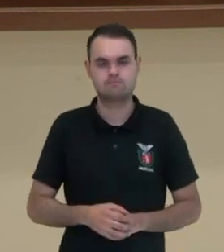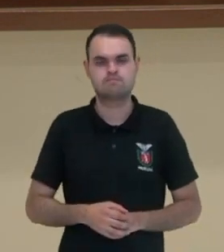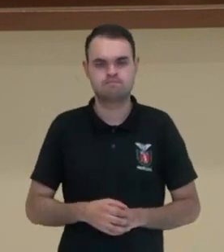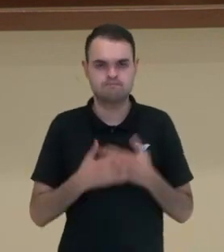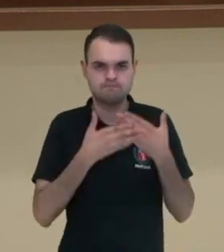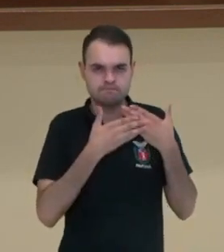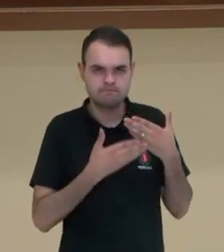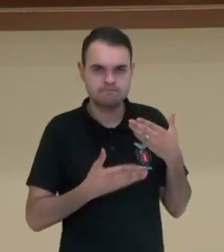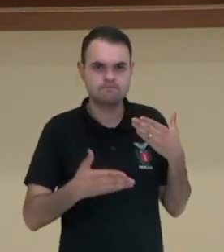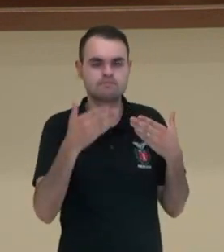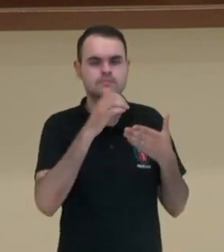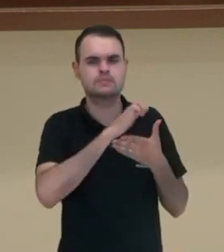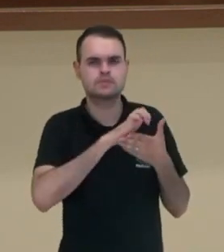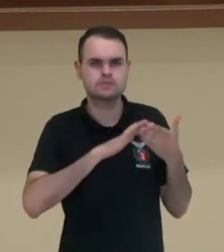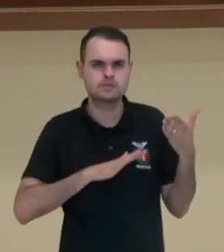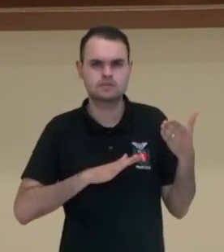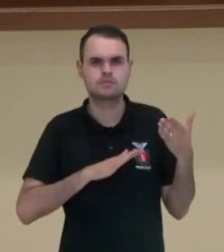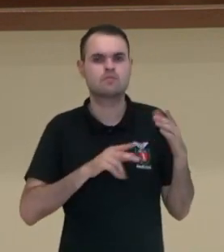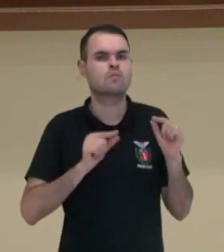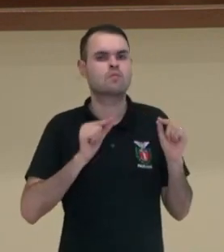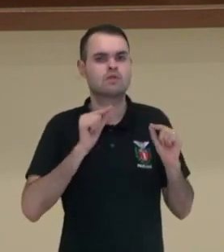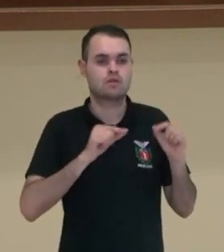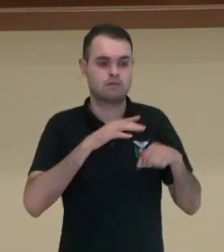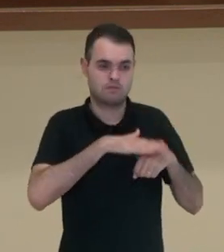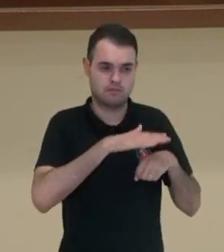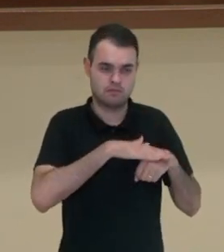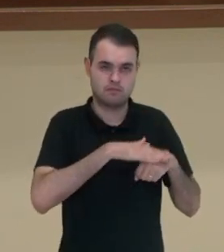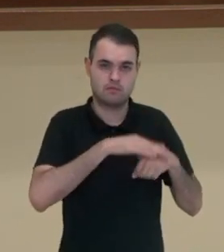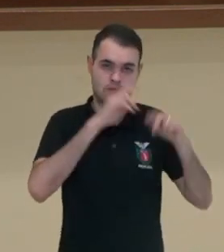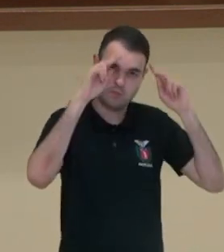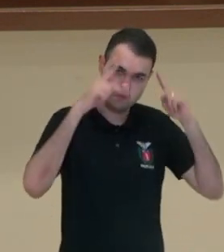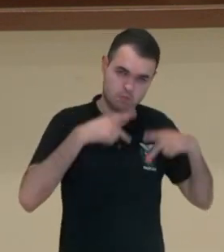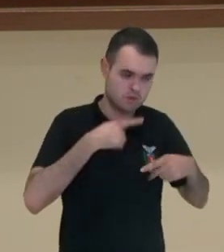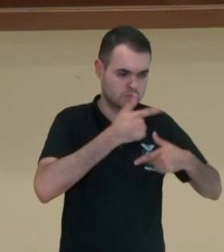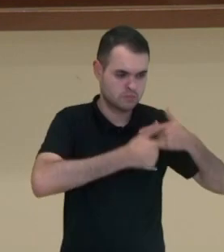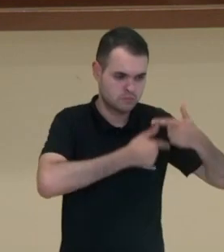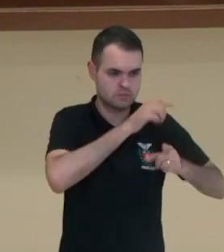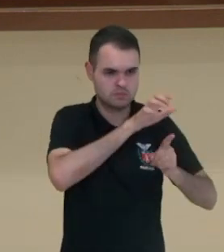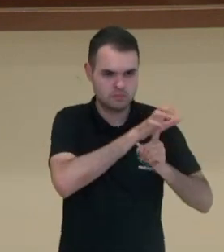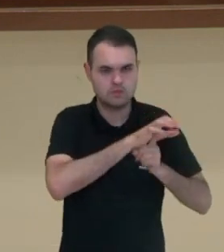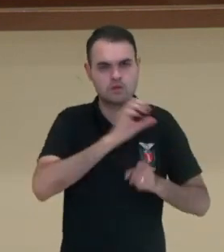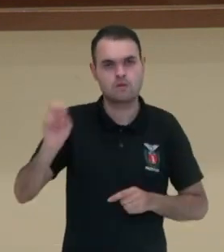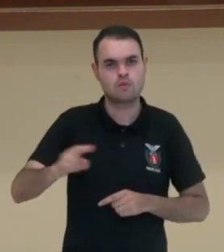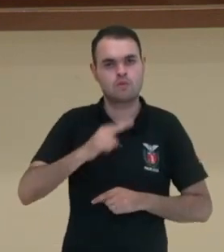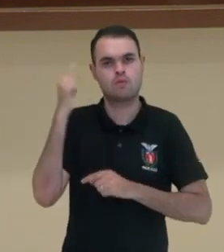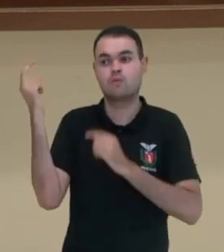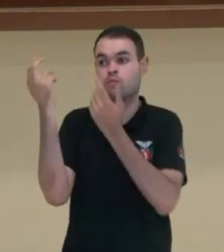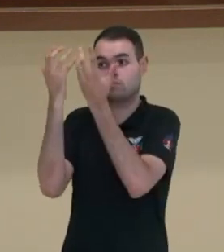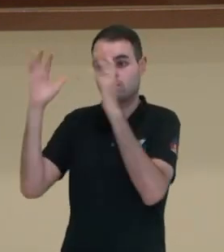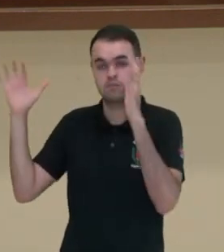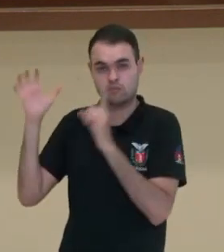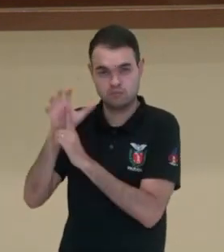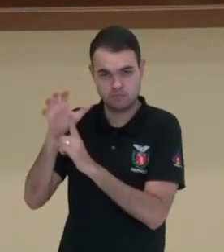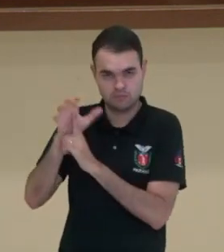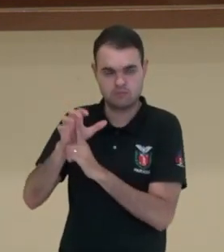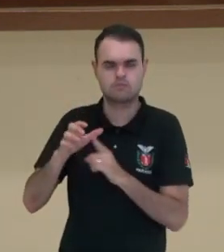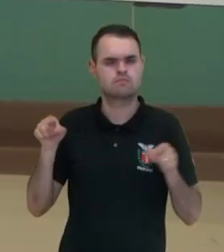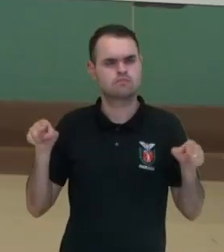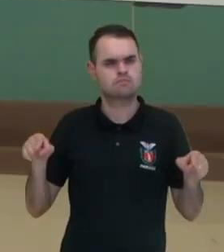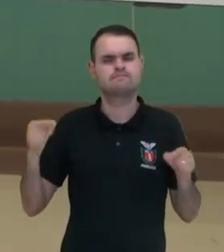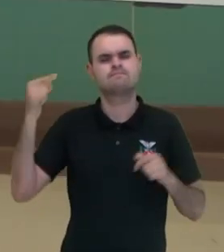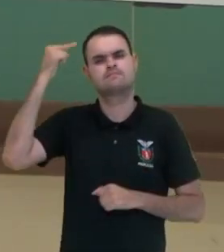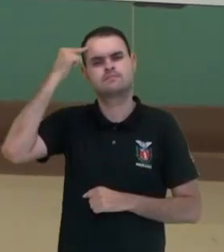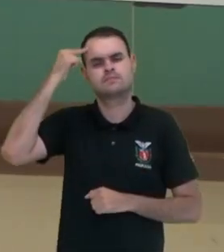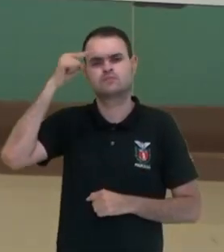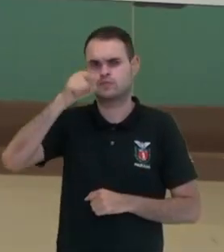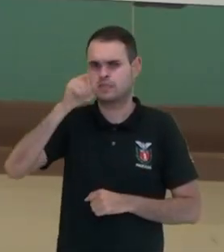partir de atividades humanas ou da ação da própria natureza. Nesse sentido, pensamos juntos então. Você